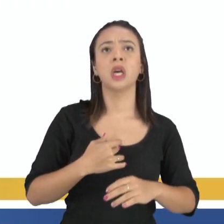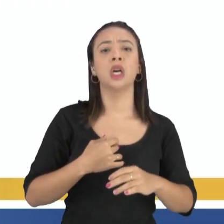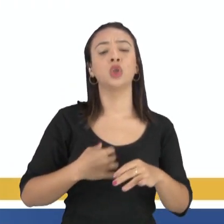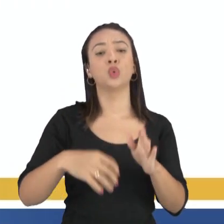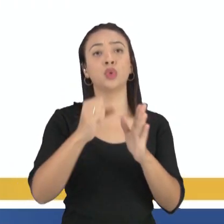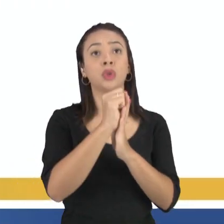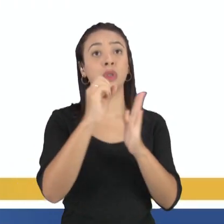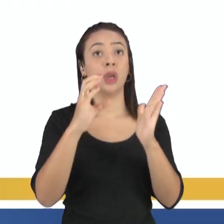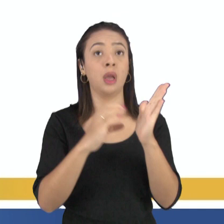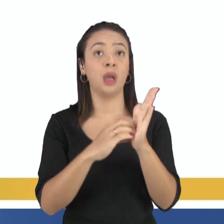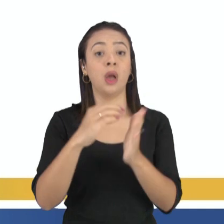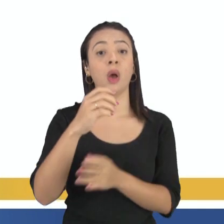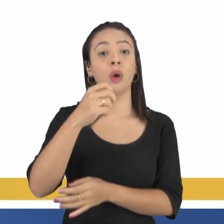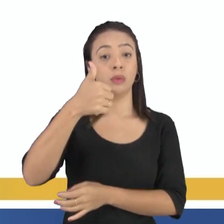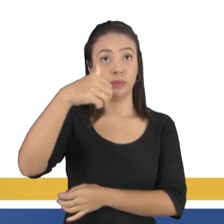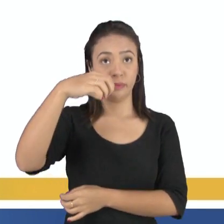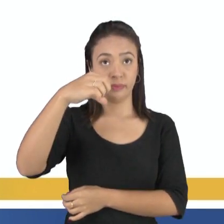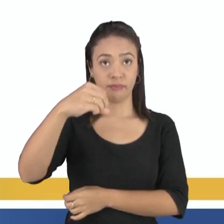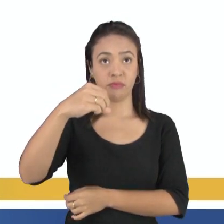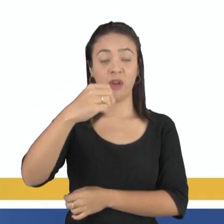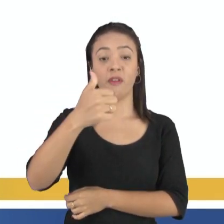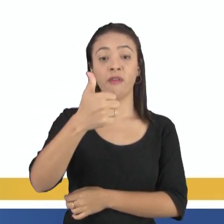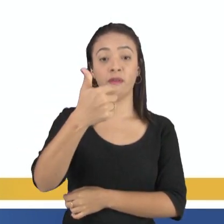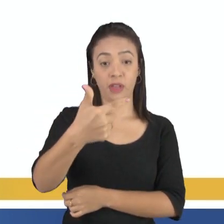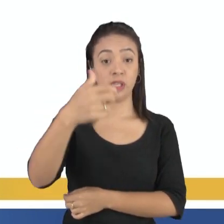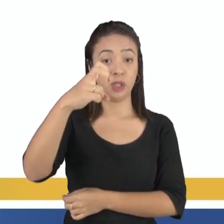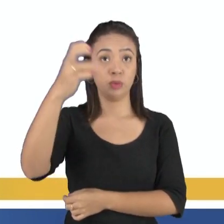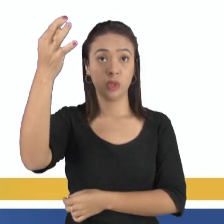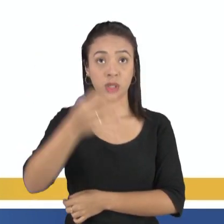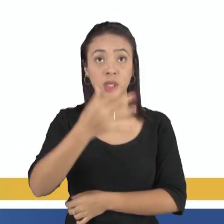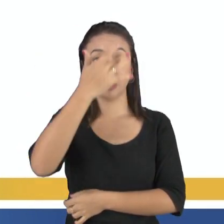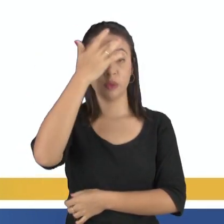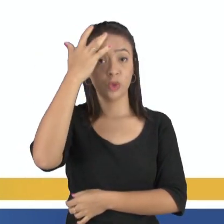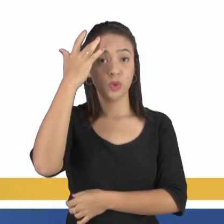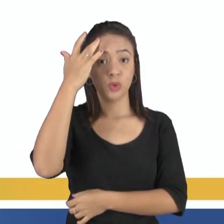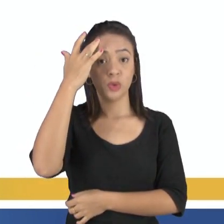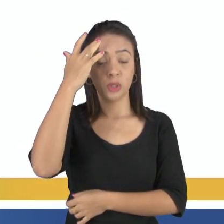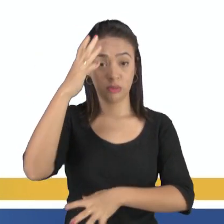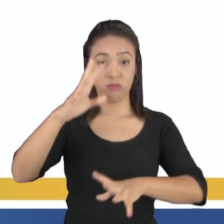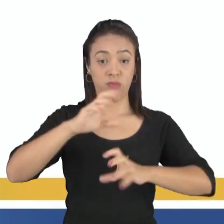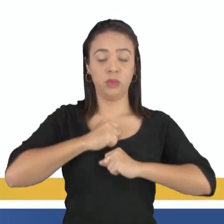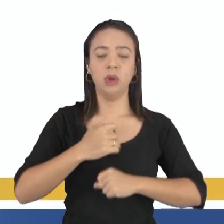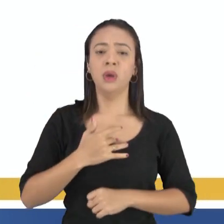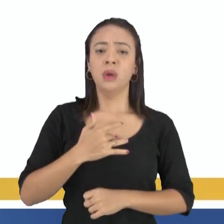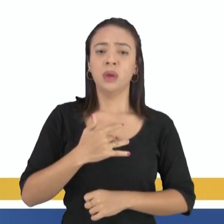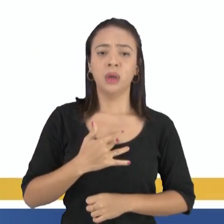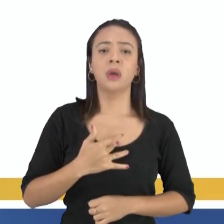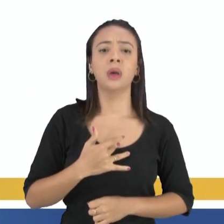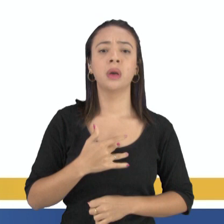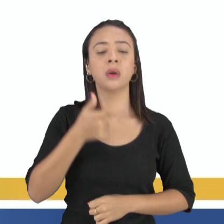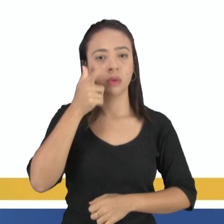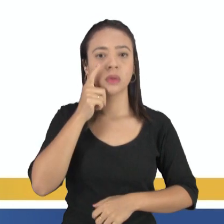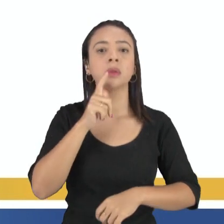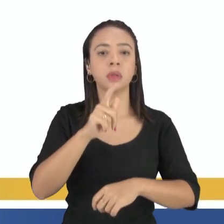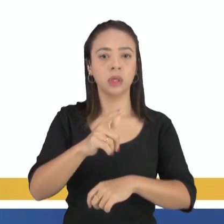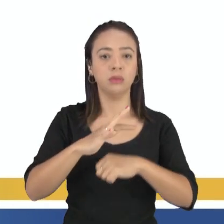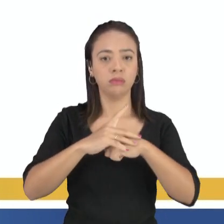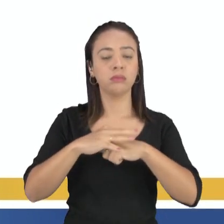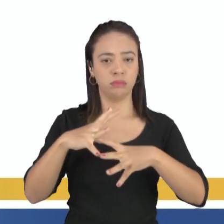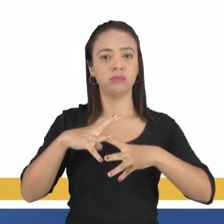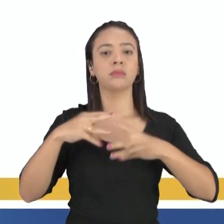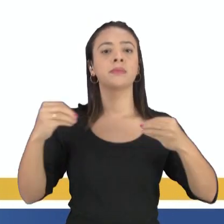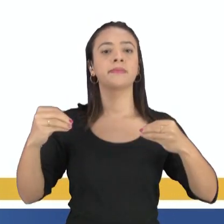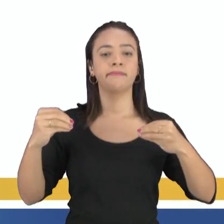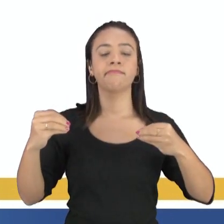assim, 25 das pessoas que eram contaminadas, elas se curavam, ou seja,